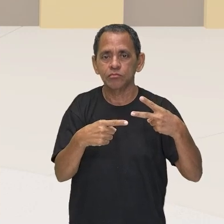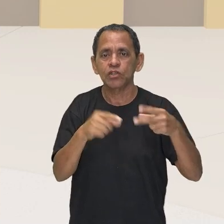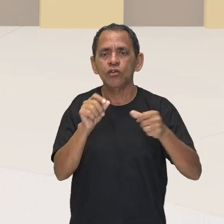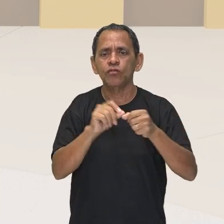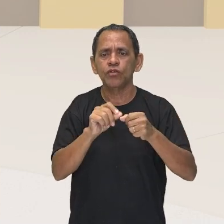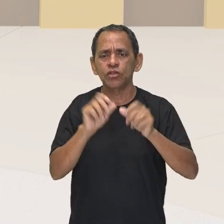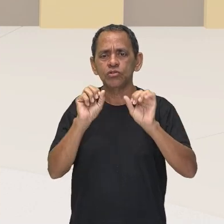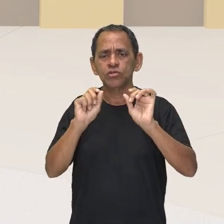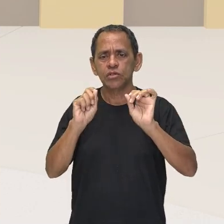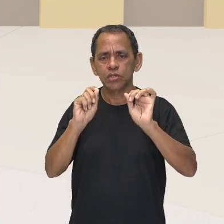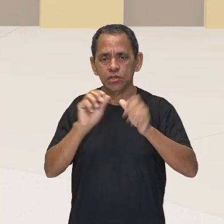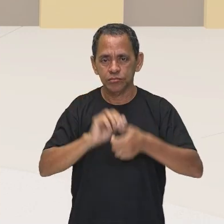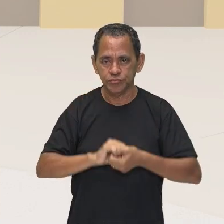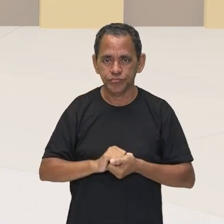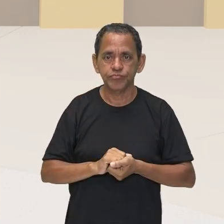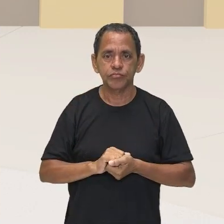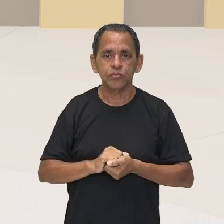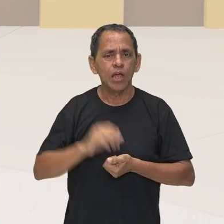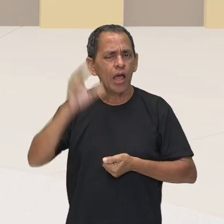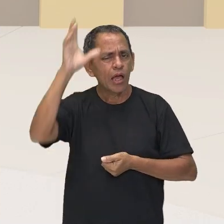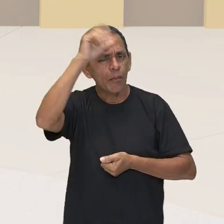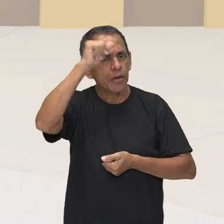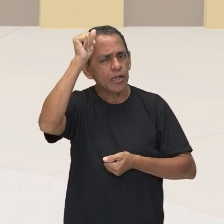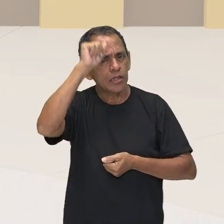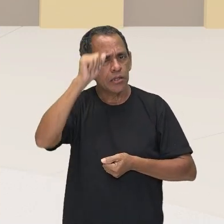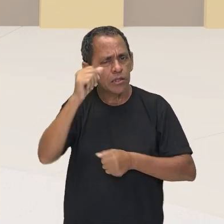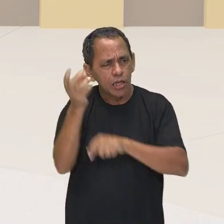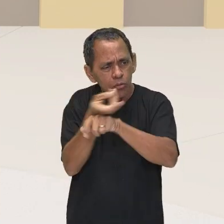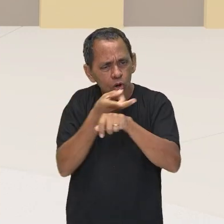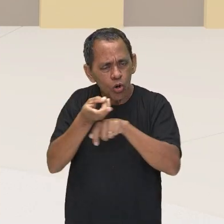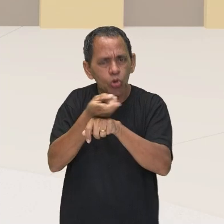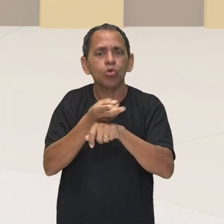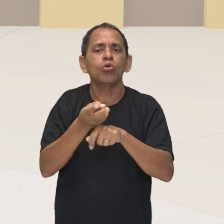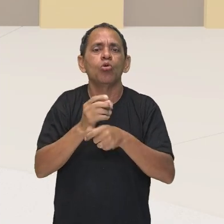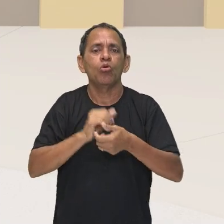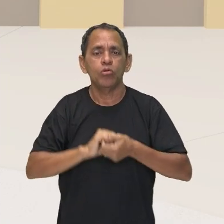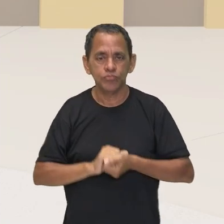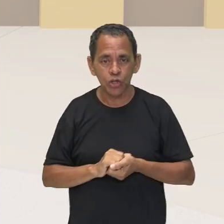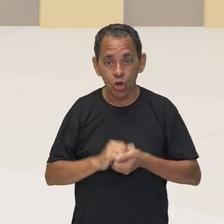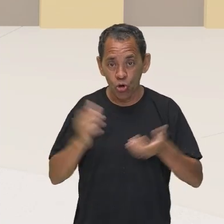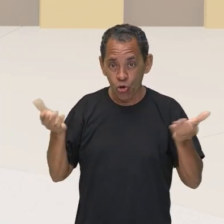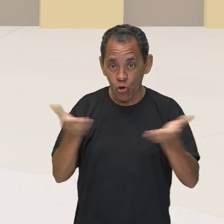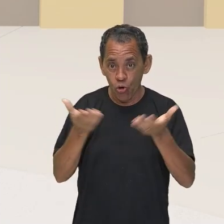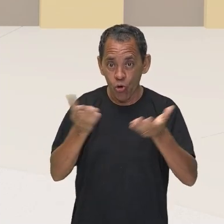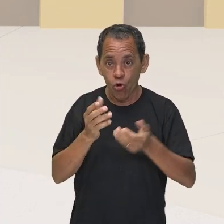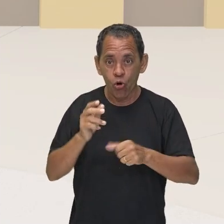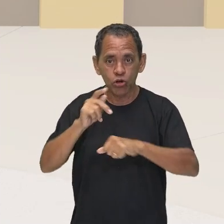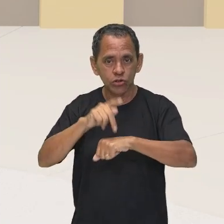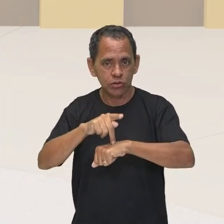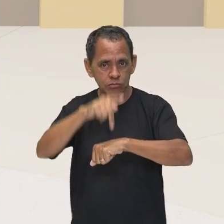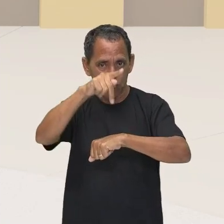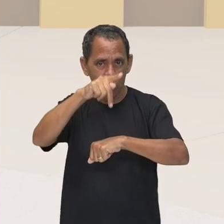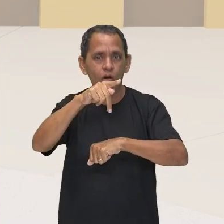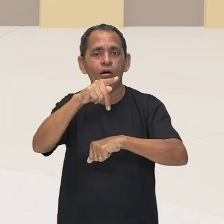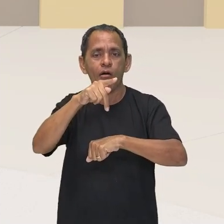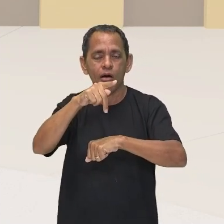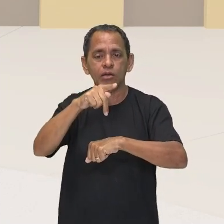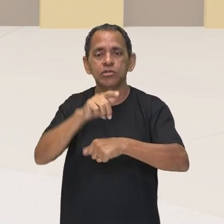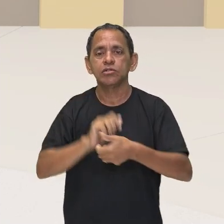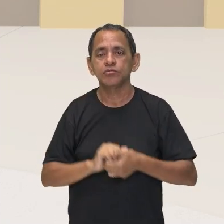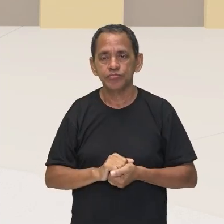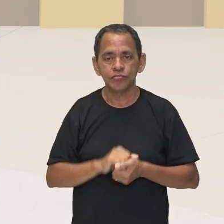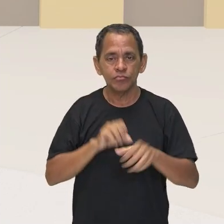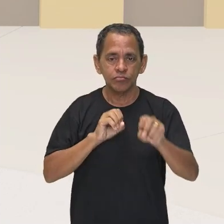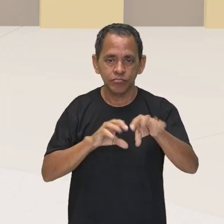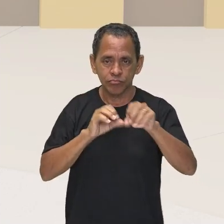tinha necessidade do estudo, ela se especializou. E ela hoje é especialista em educação especial e